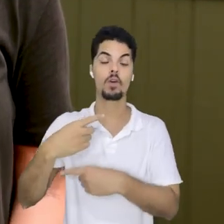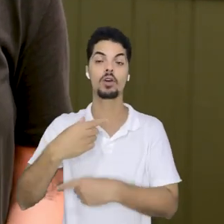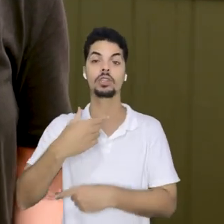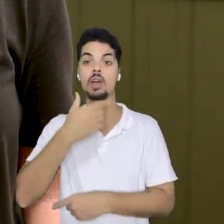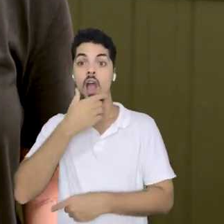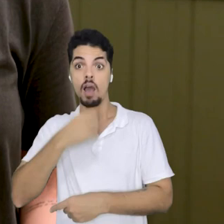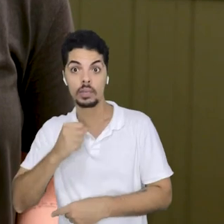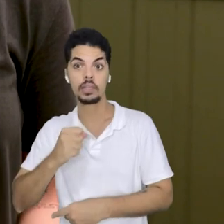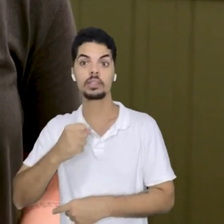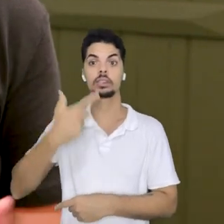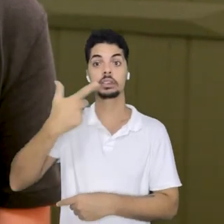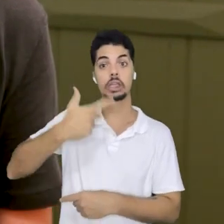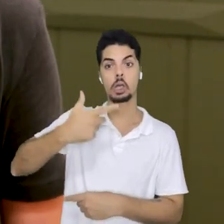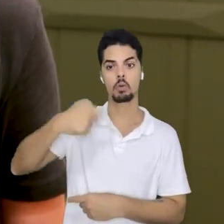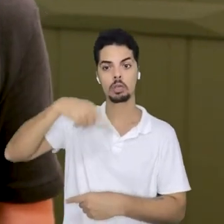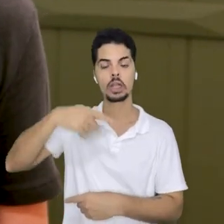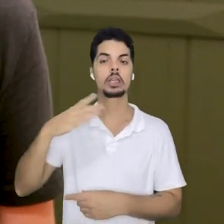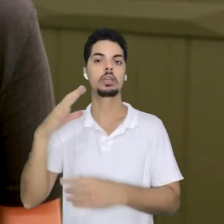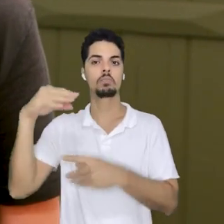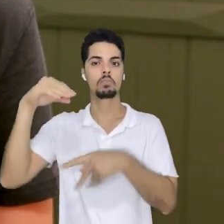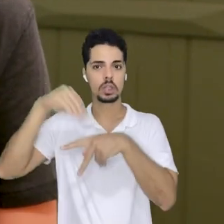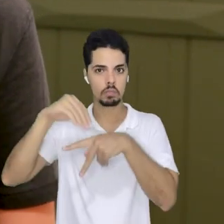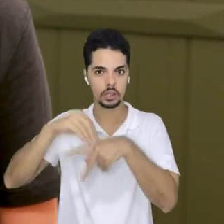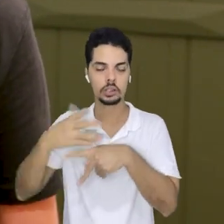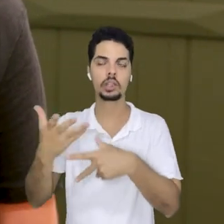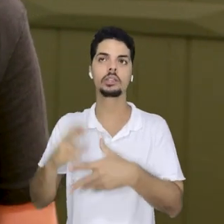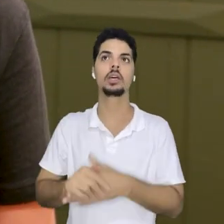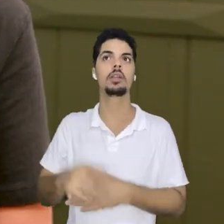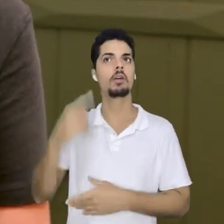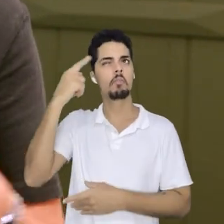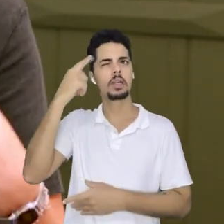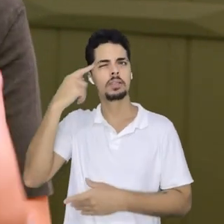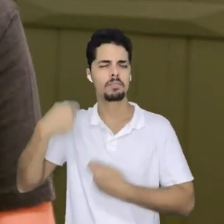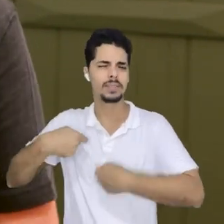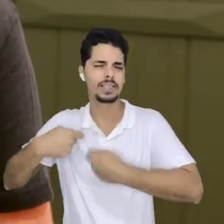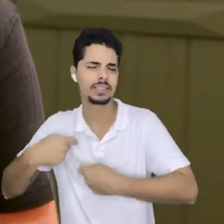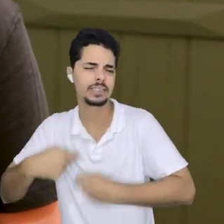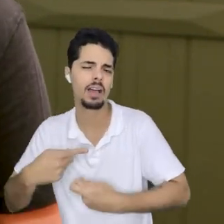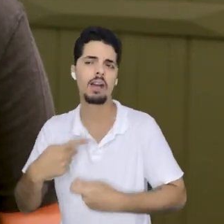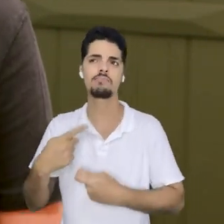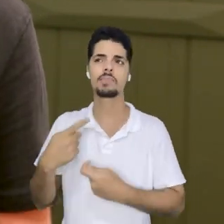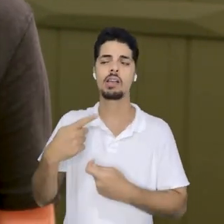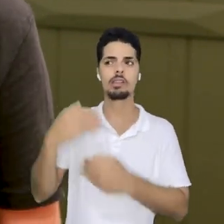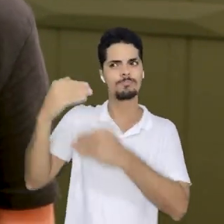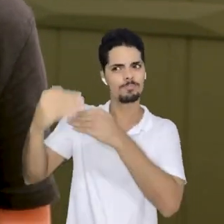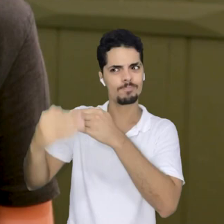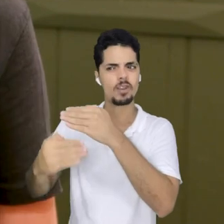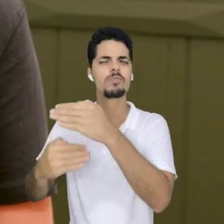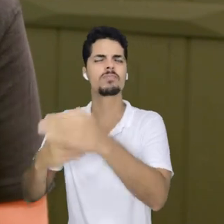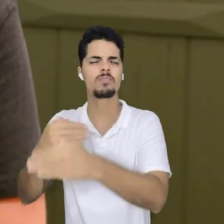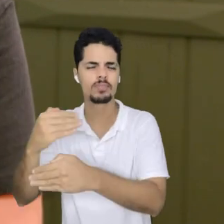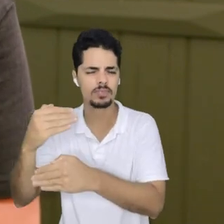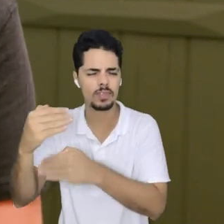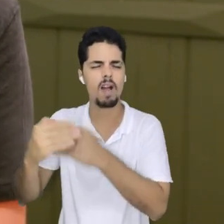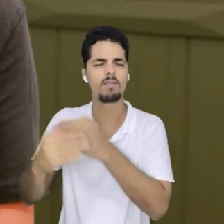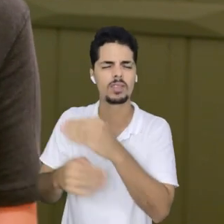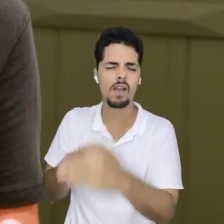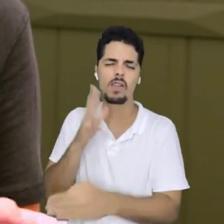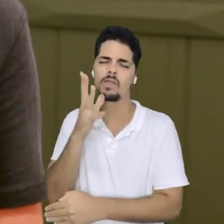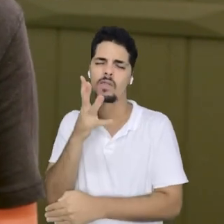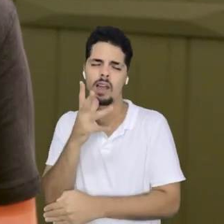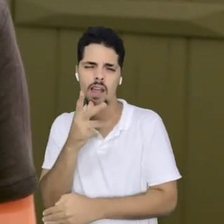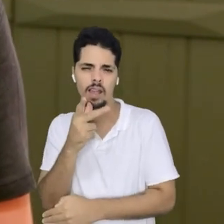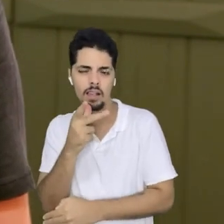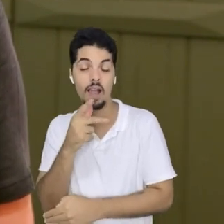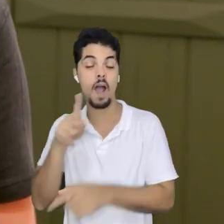de independência do Brasil. Temos que pensar que esse processo foi feito, então, aos poucos e principalmente conduzido